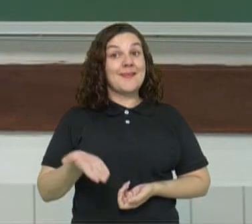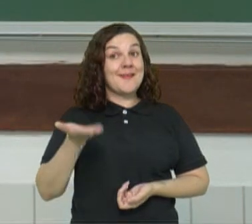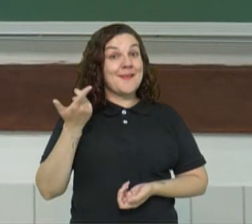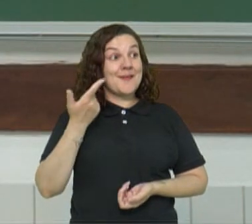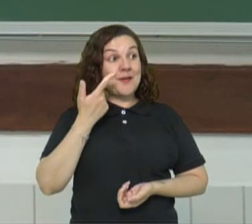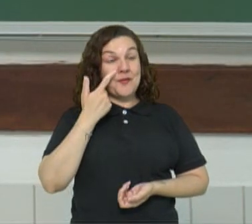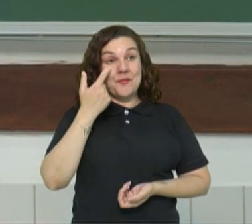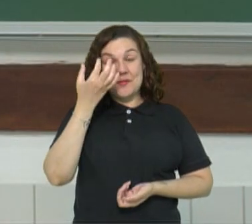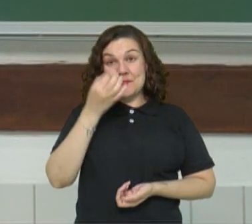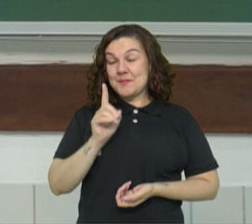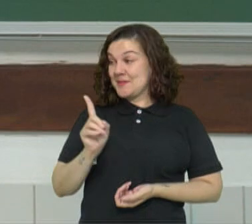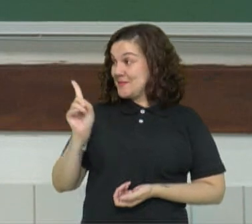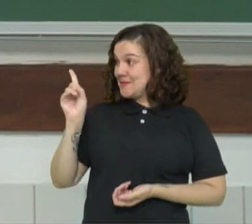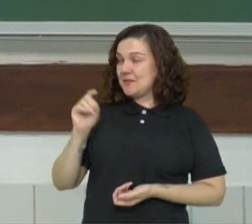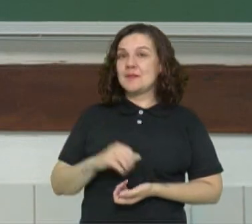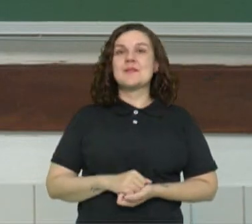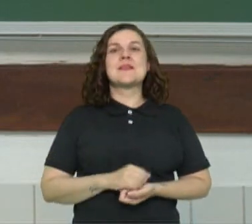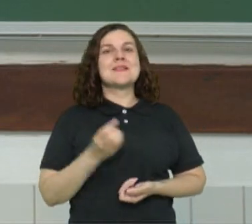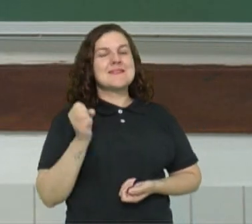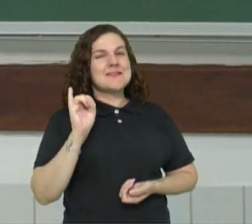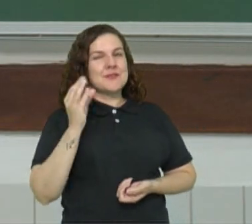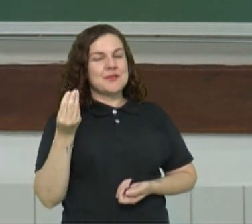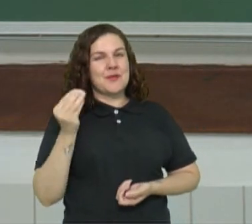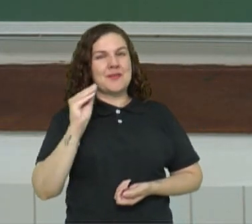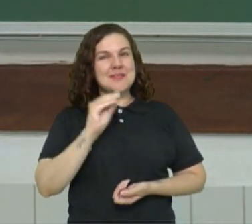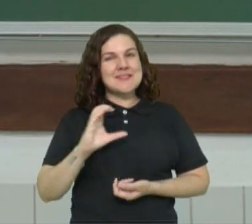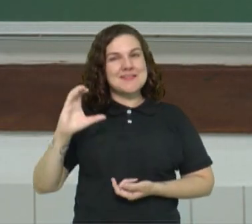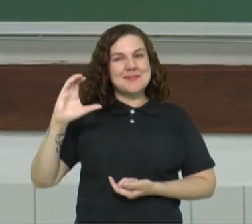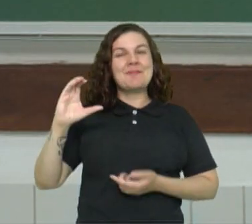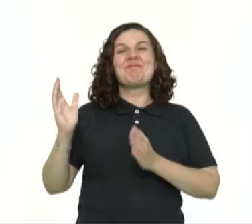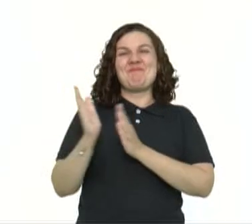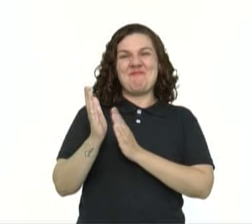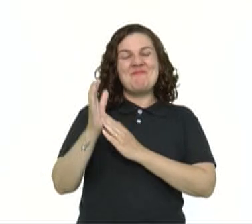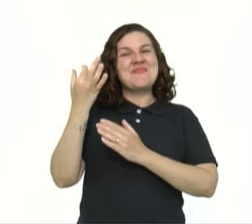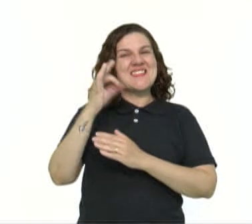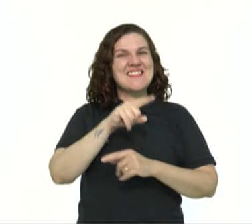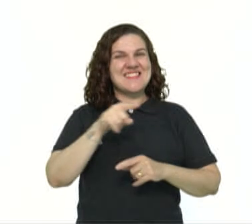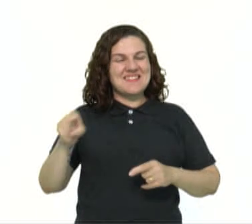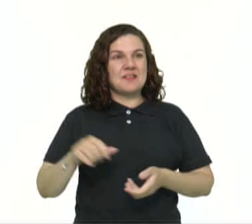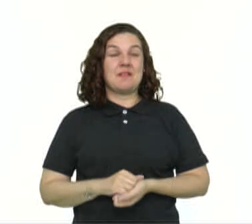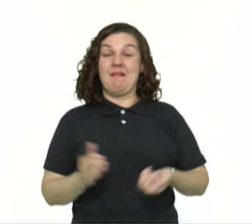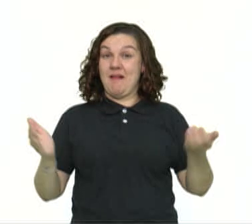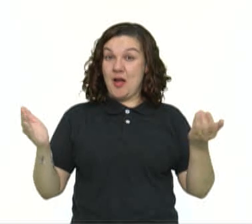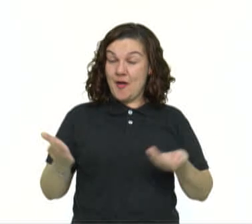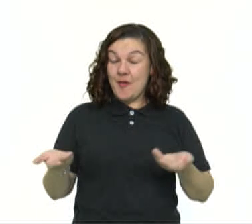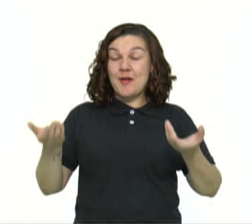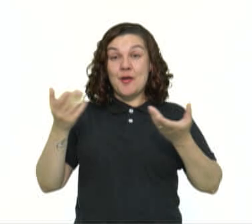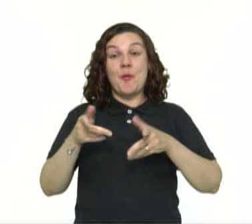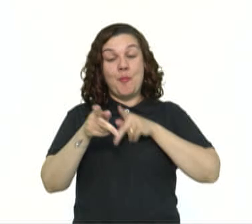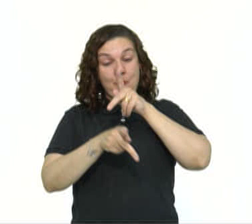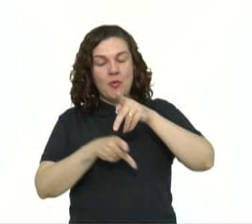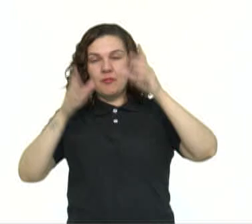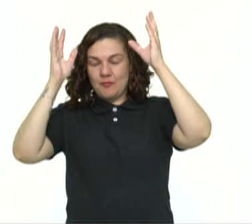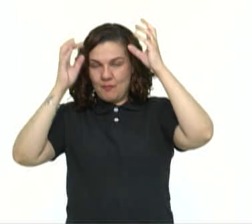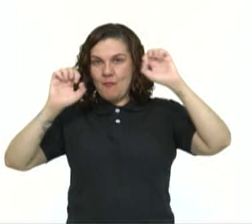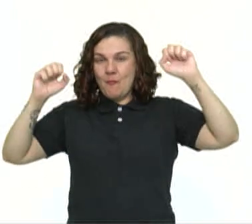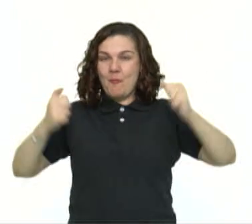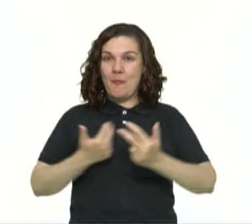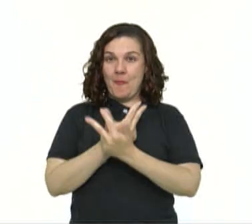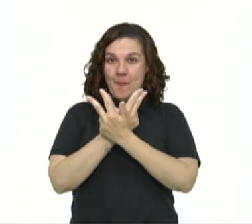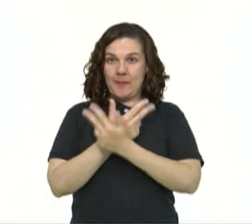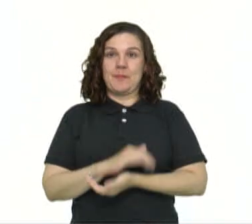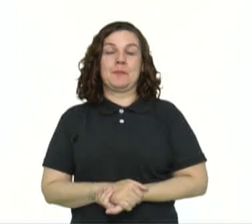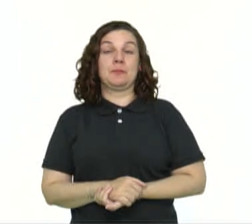Vamos lá ver o que você respondeu. Se você respondeu a letra C, acertou. Vamos para os povos maias.